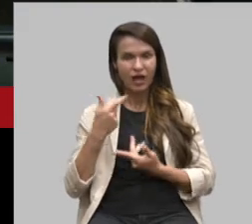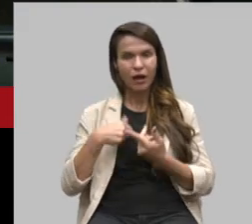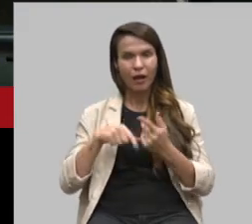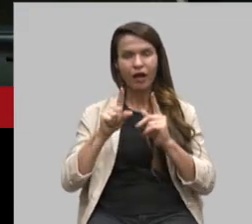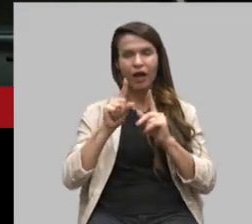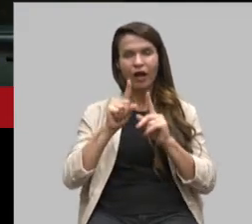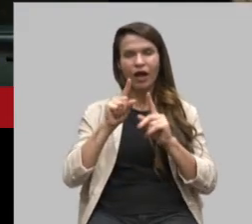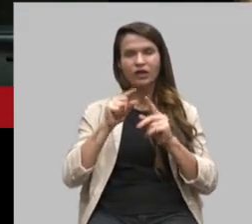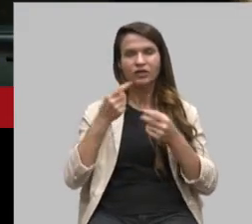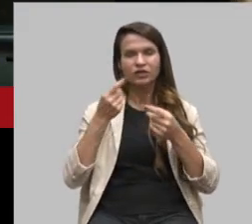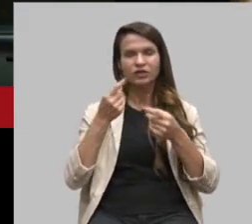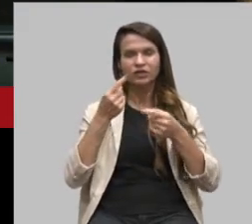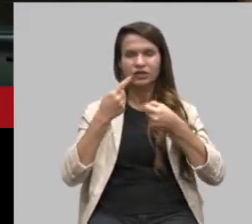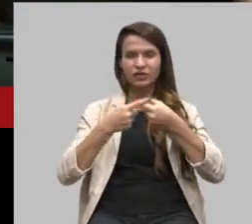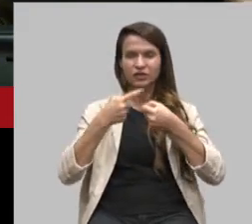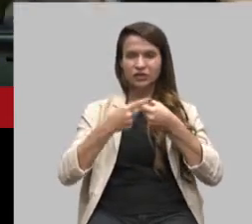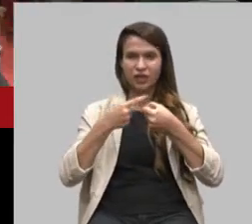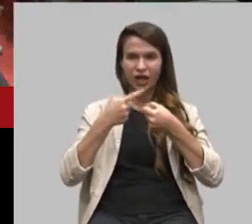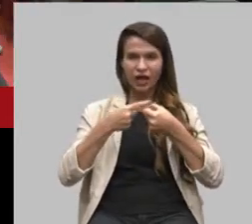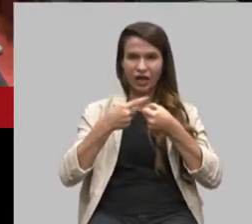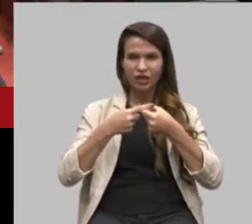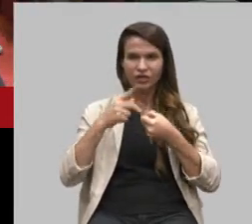momento de Contagem dos votos